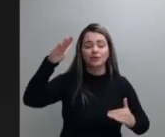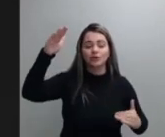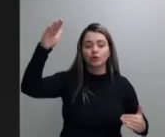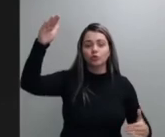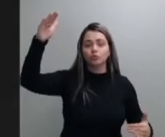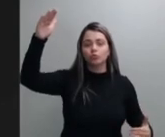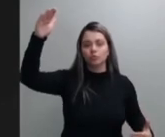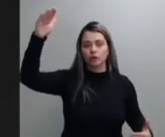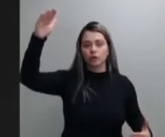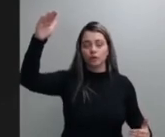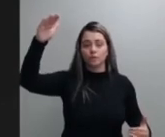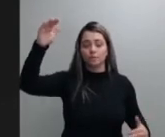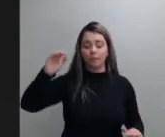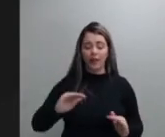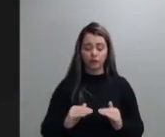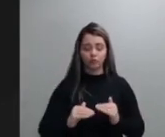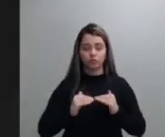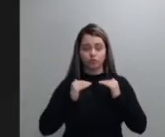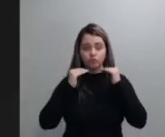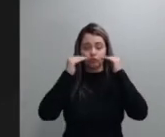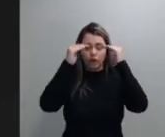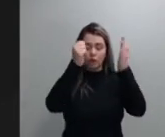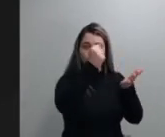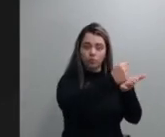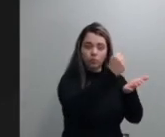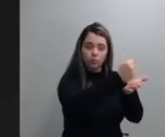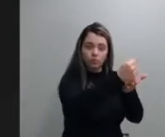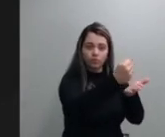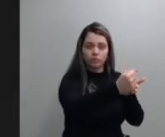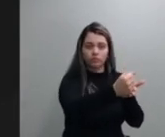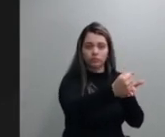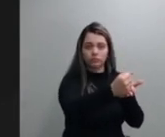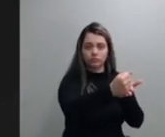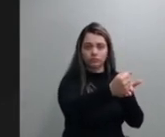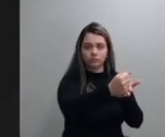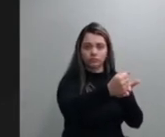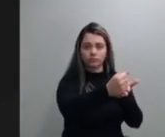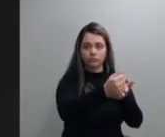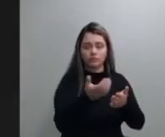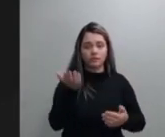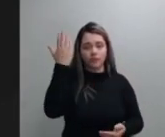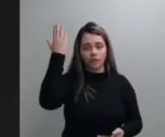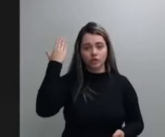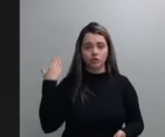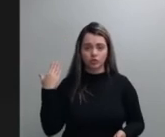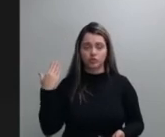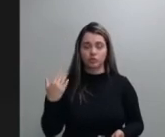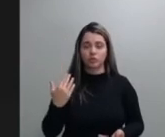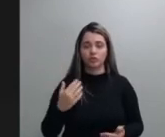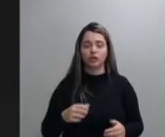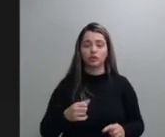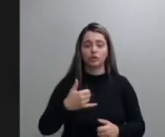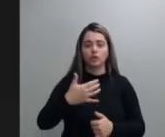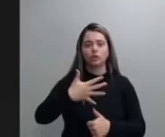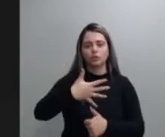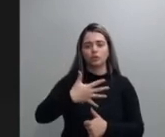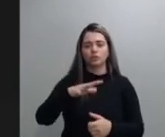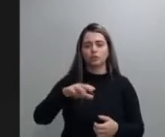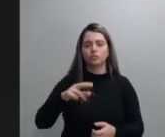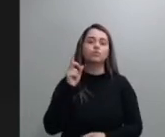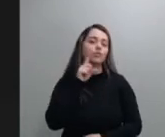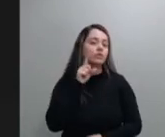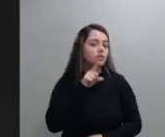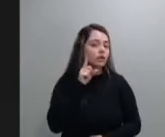celebram um pré-contrato de acordo como está havendo agora em relação a TICTEC nos Estados Unidos está havendo uma